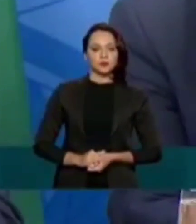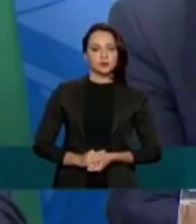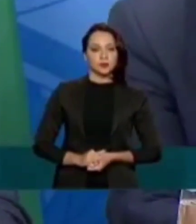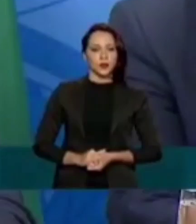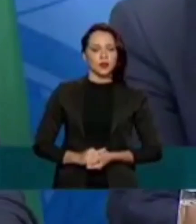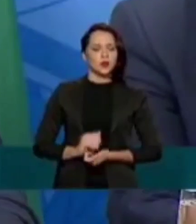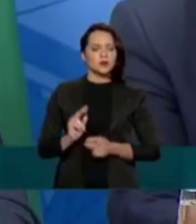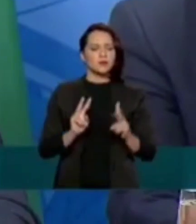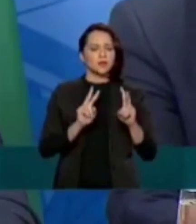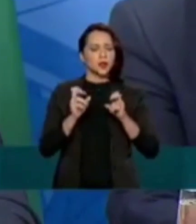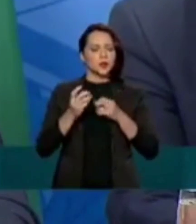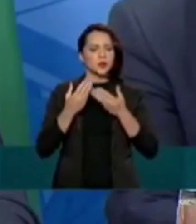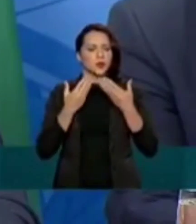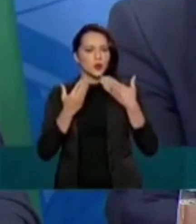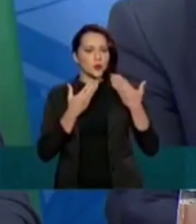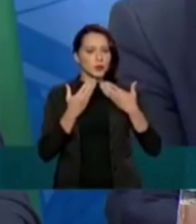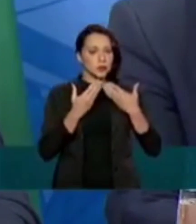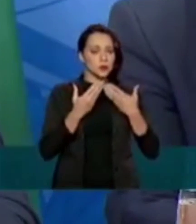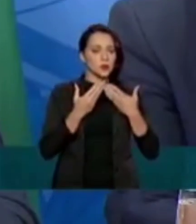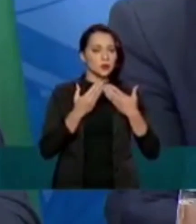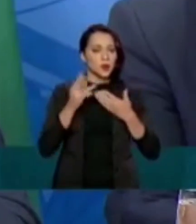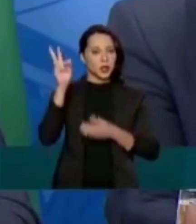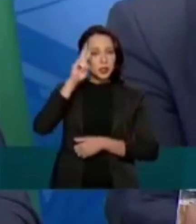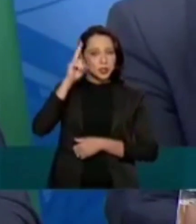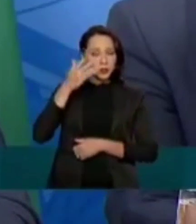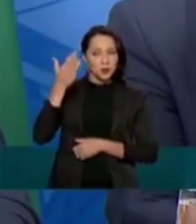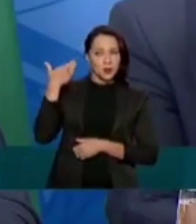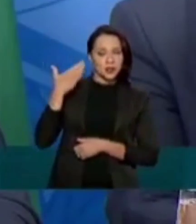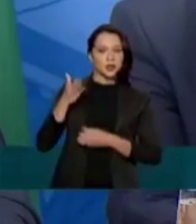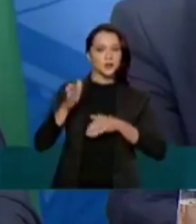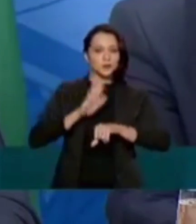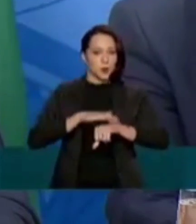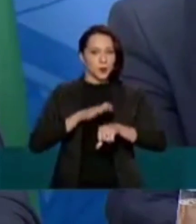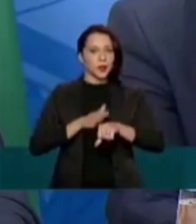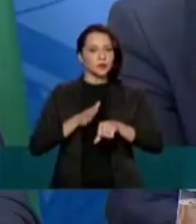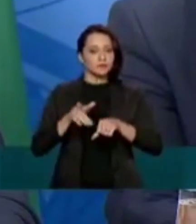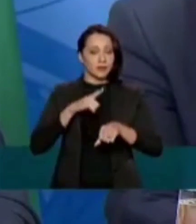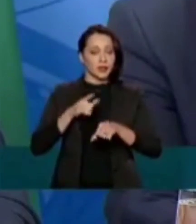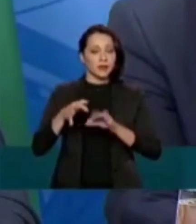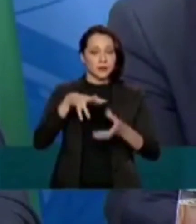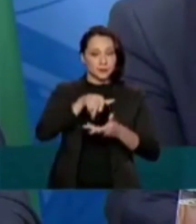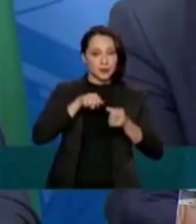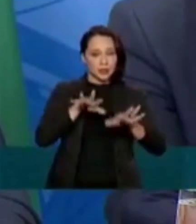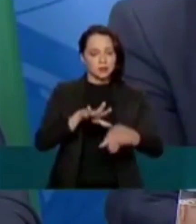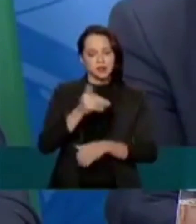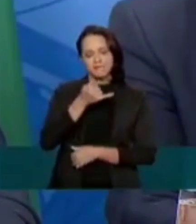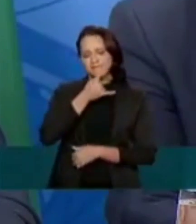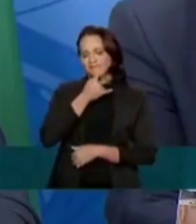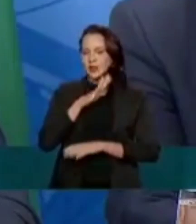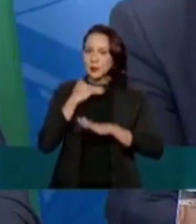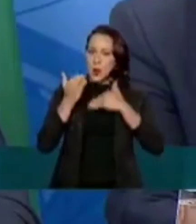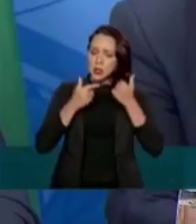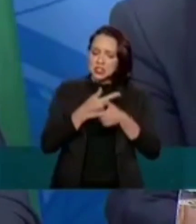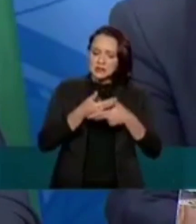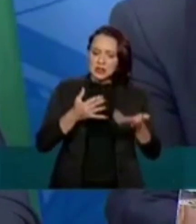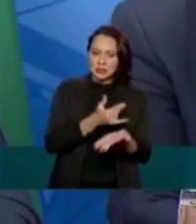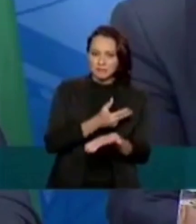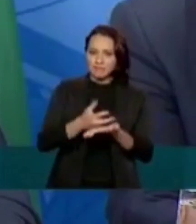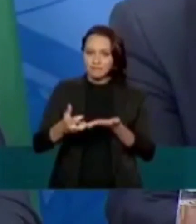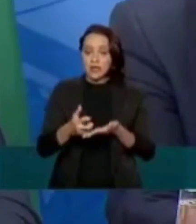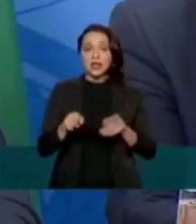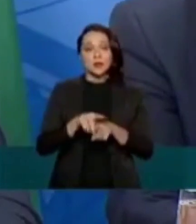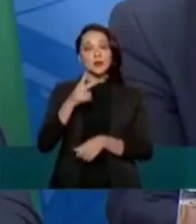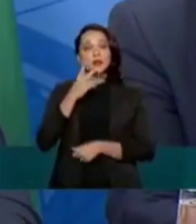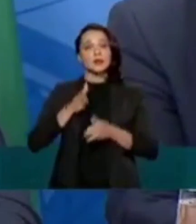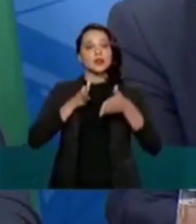Relembramos o que passamos por ocasião da pandemia, lamentamos as mortes, falamos da participação